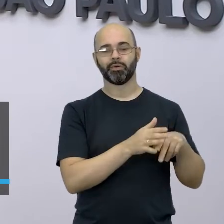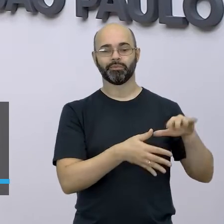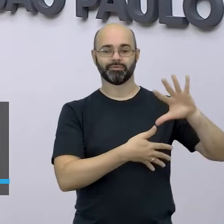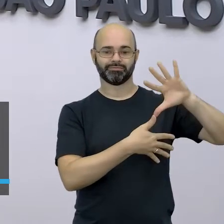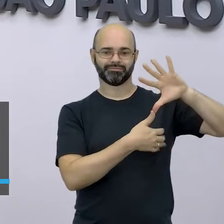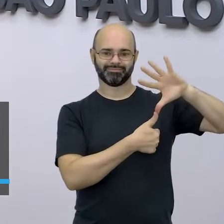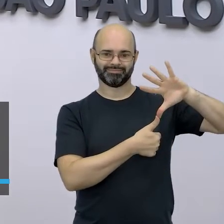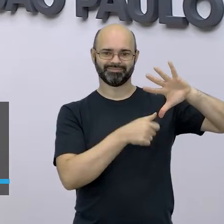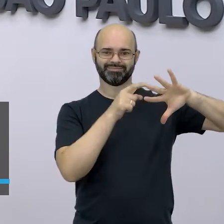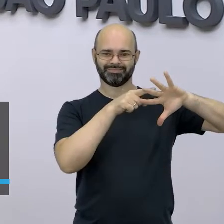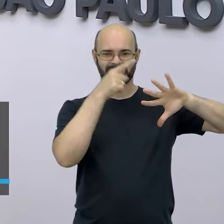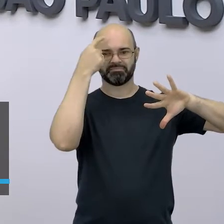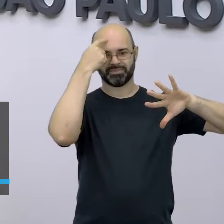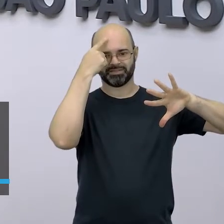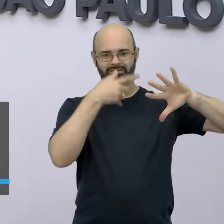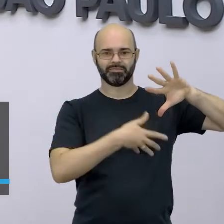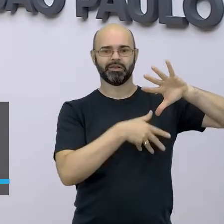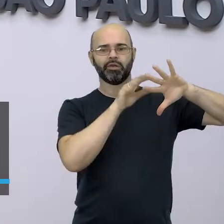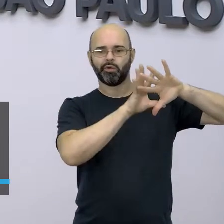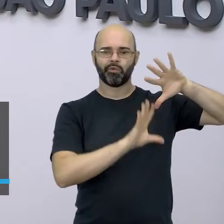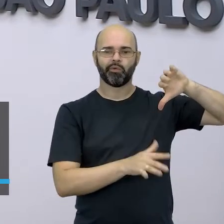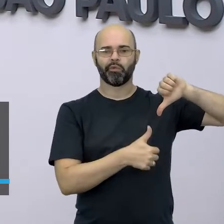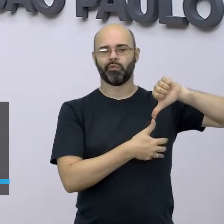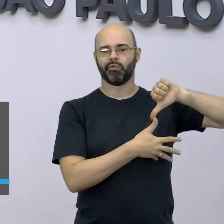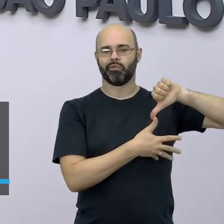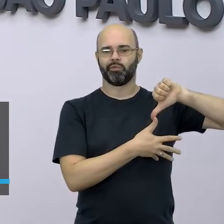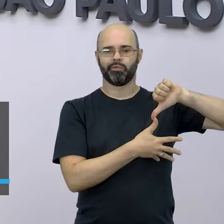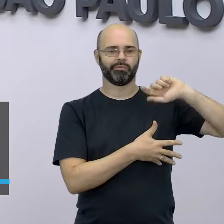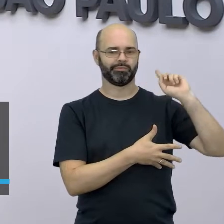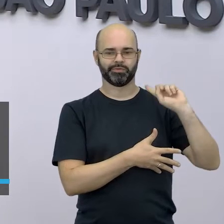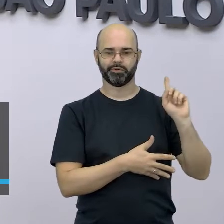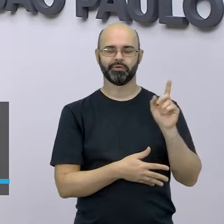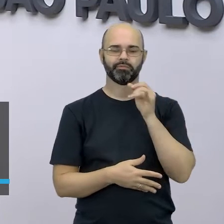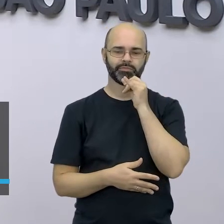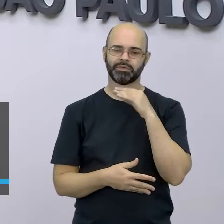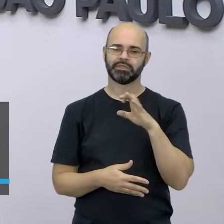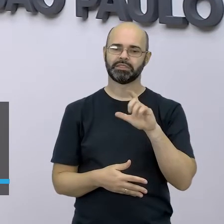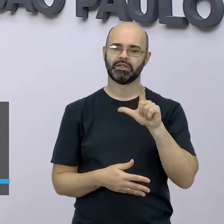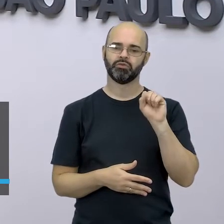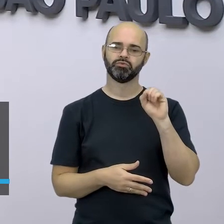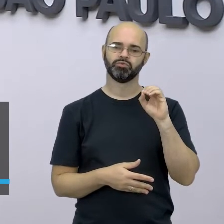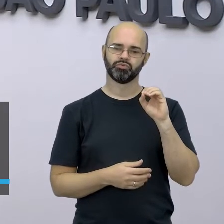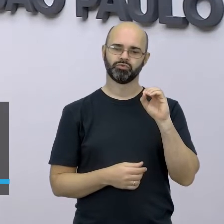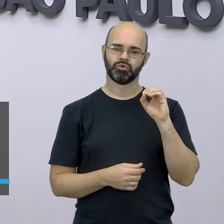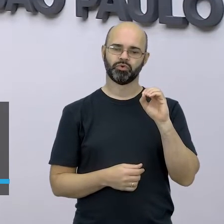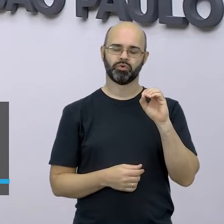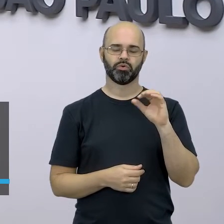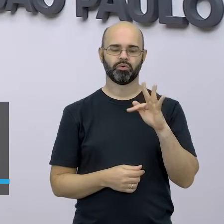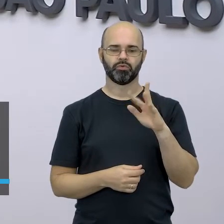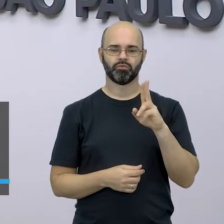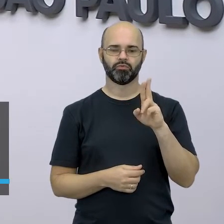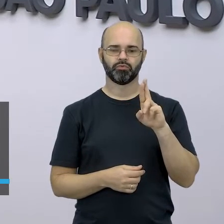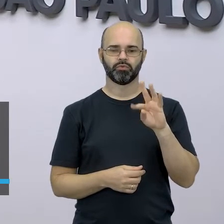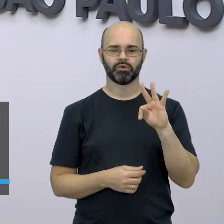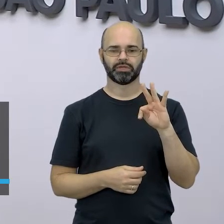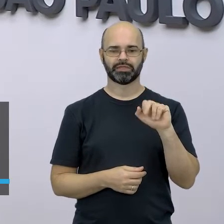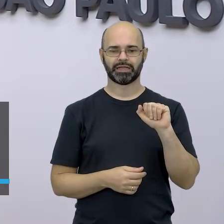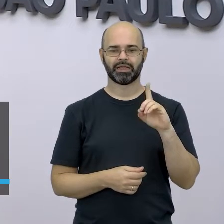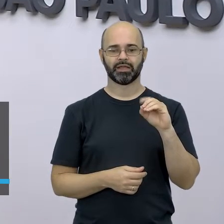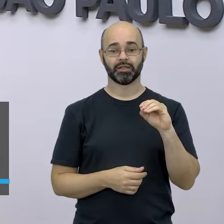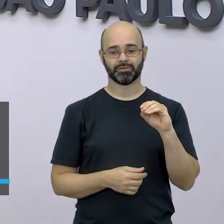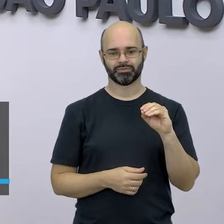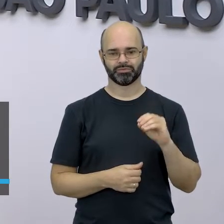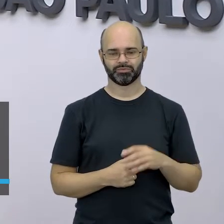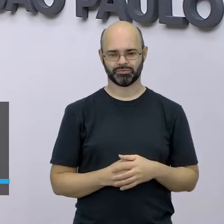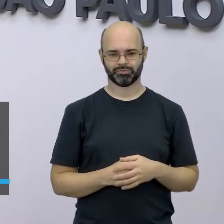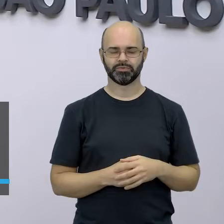Então, pessoal, existem, por exemplo, Celso Furtado é um nome importante do Brasil, que é de